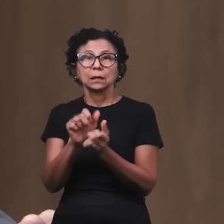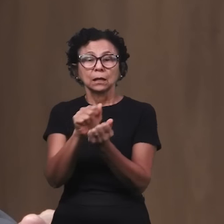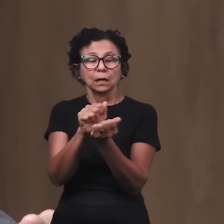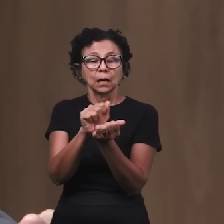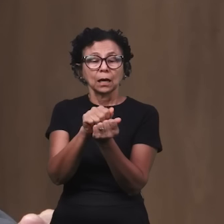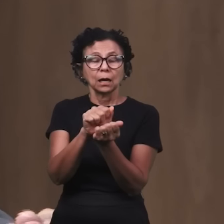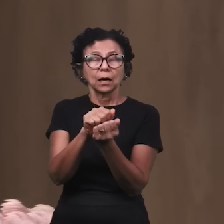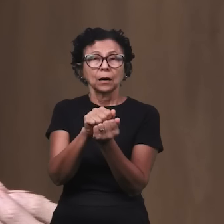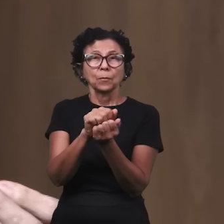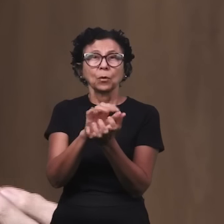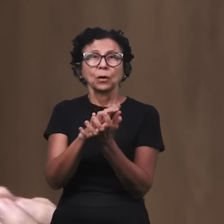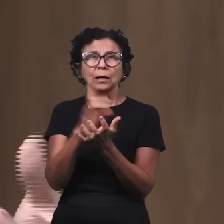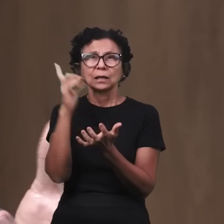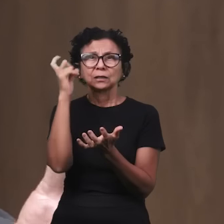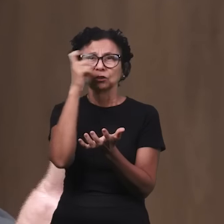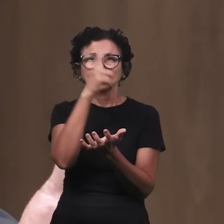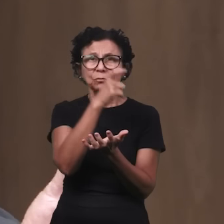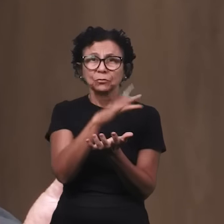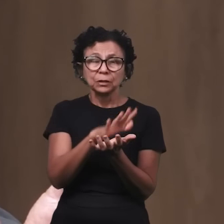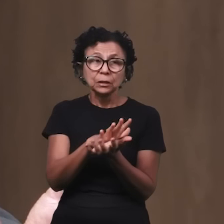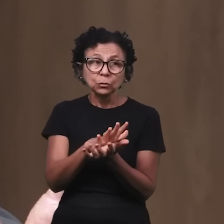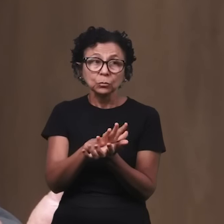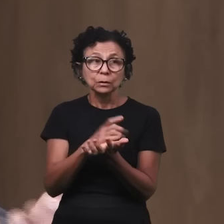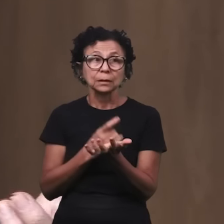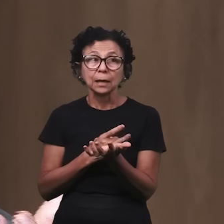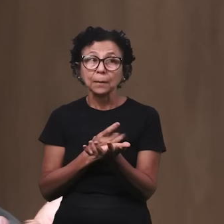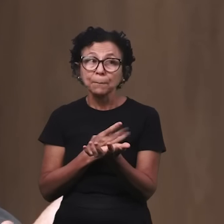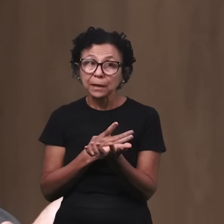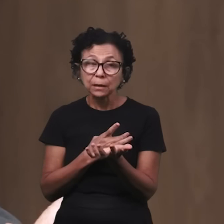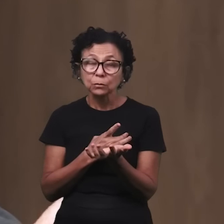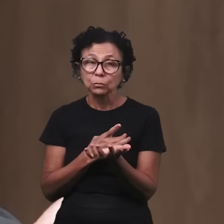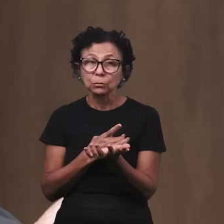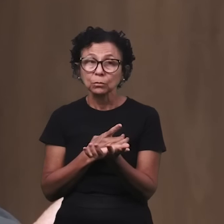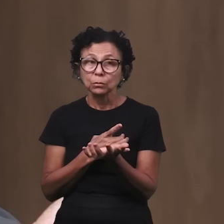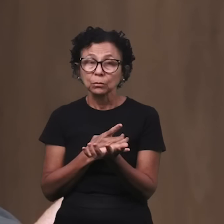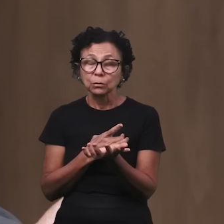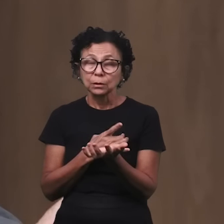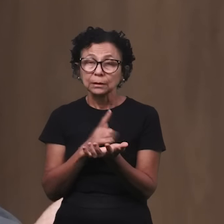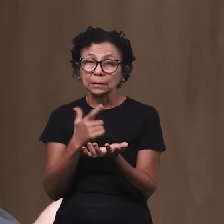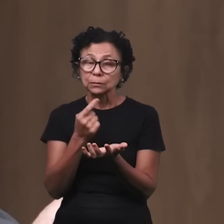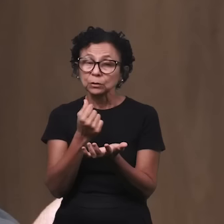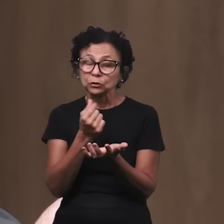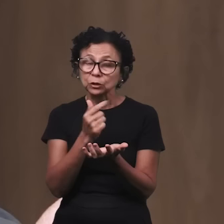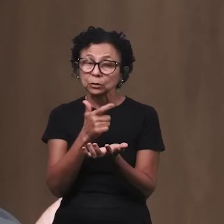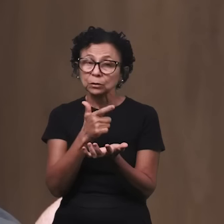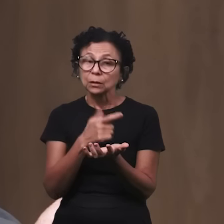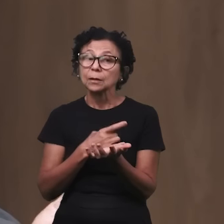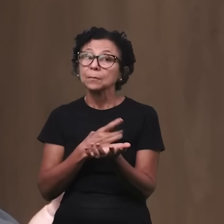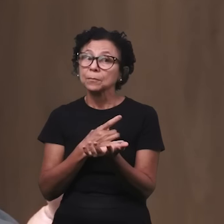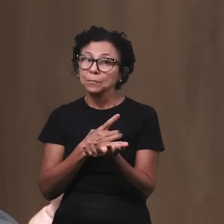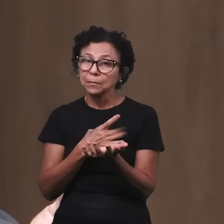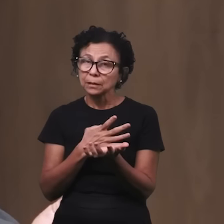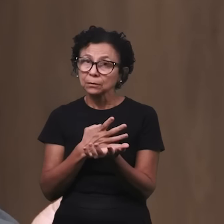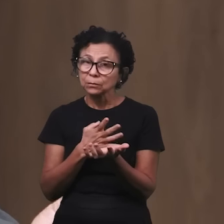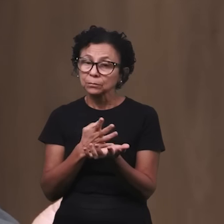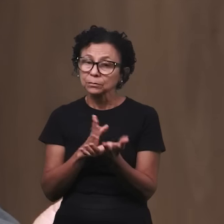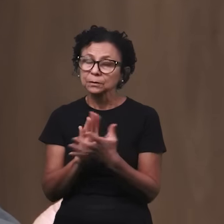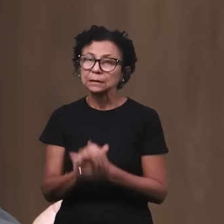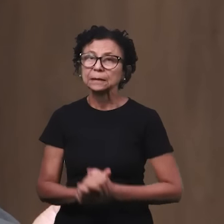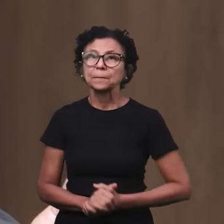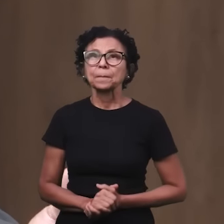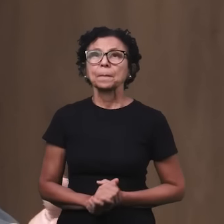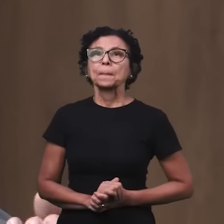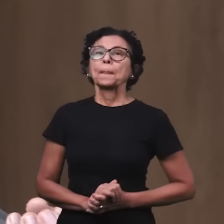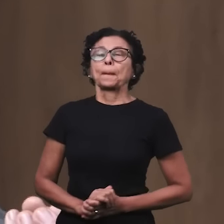recursos materiais. De fato, é medo. Eu já tive pacientes, graças a Deus, é aquilo que nós falamos, com a bênção do